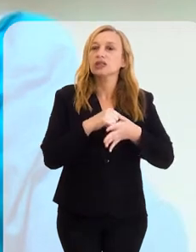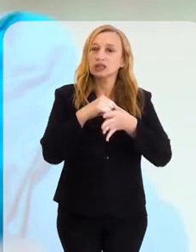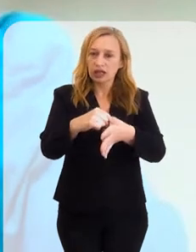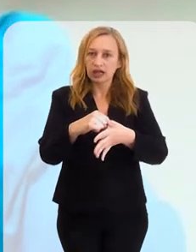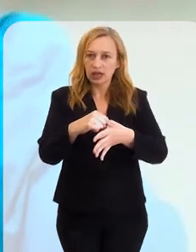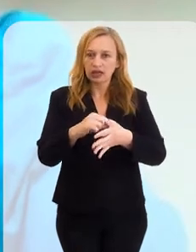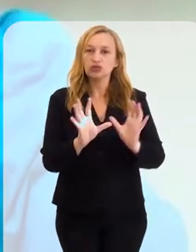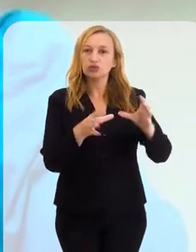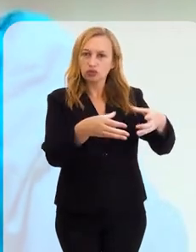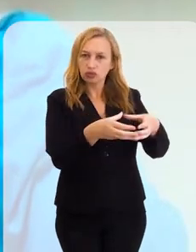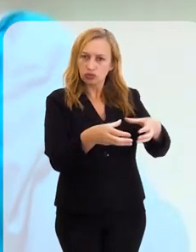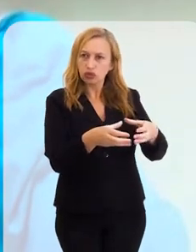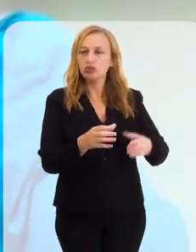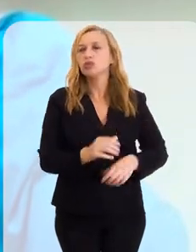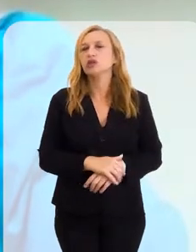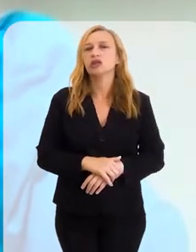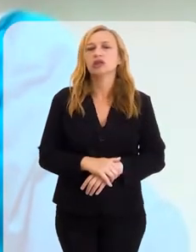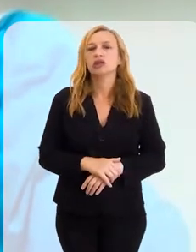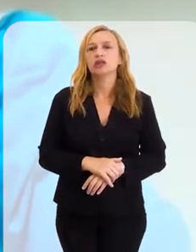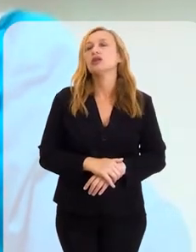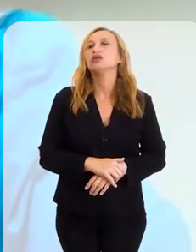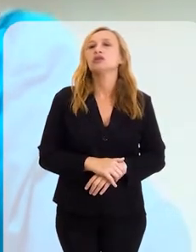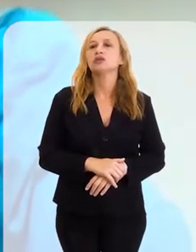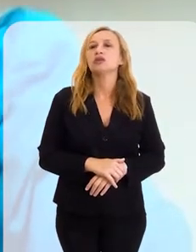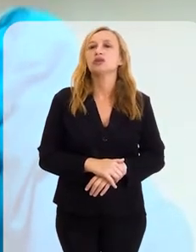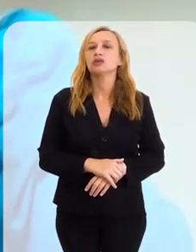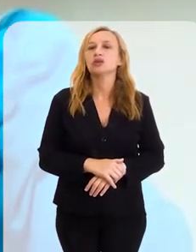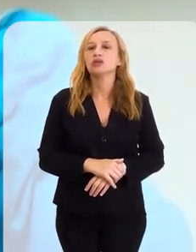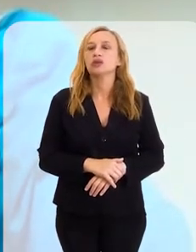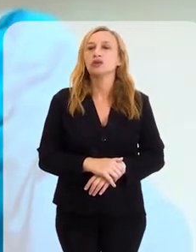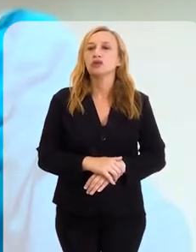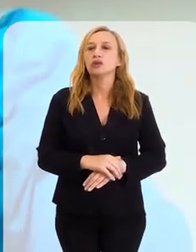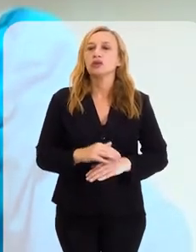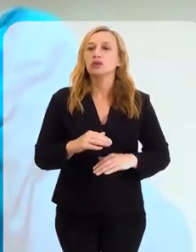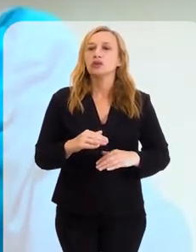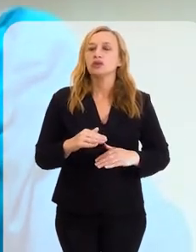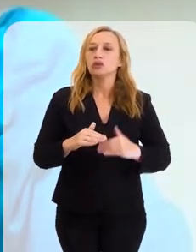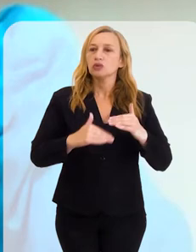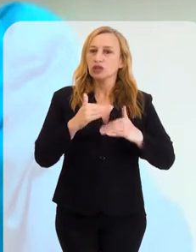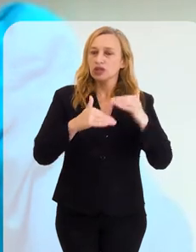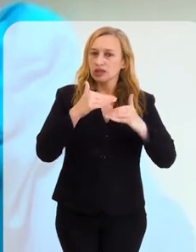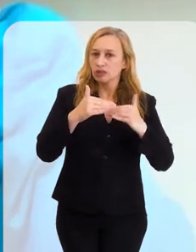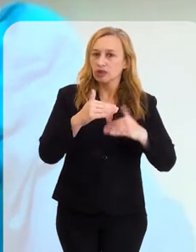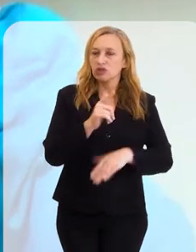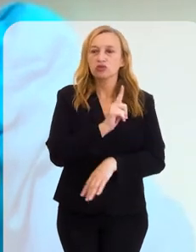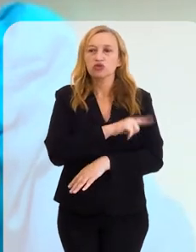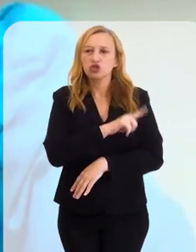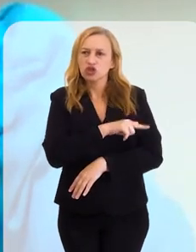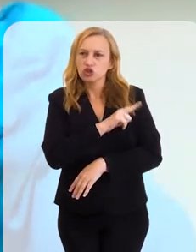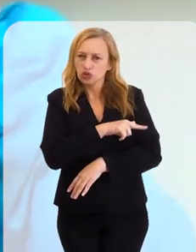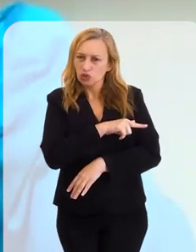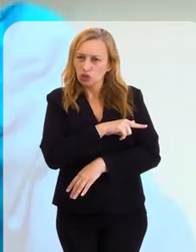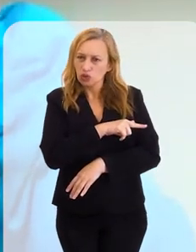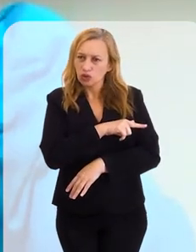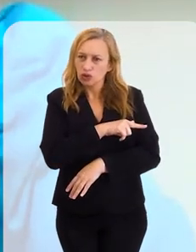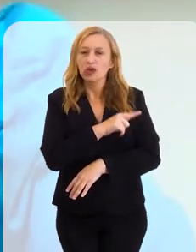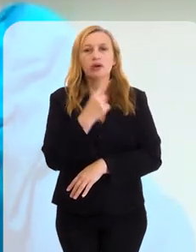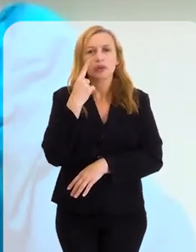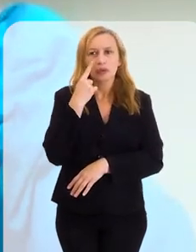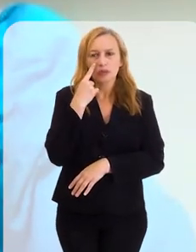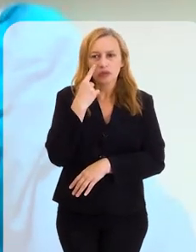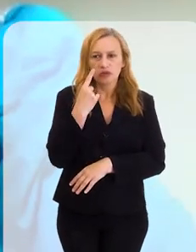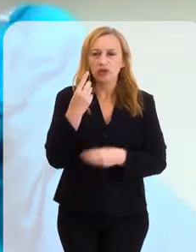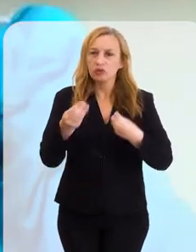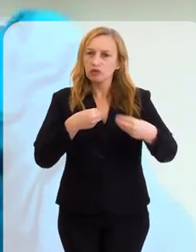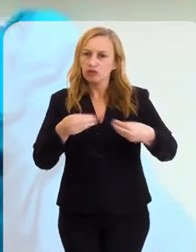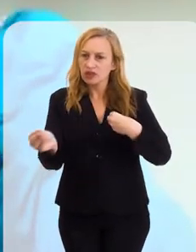aprendizagem, inclusive dos liderados dessas equipes, um amadurecimento via sofrimento desses gestores,